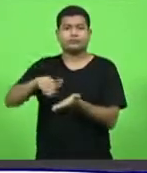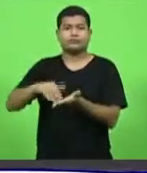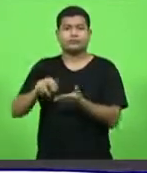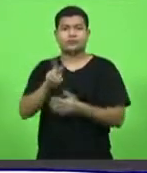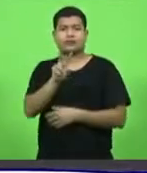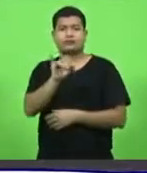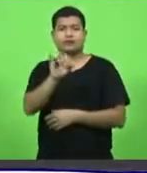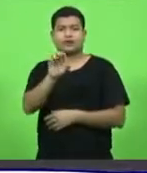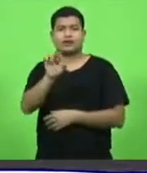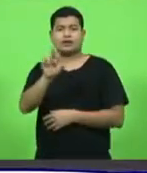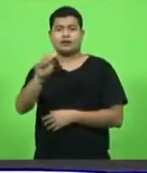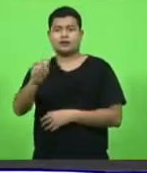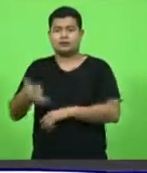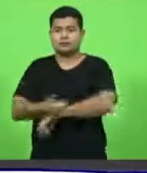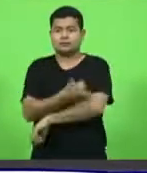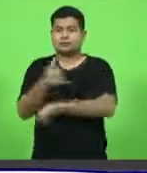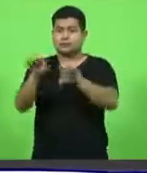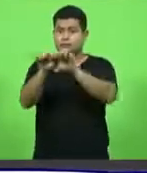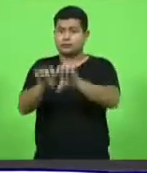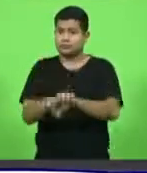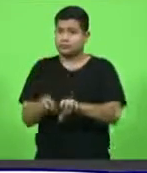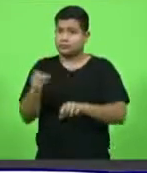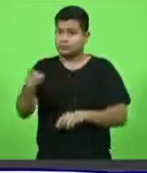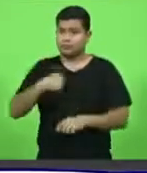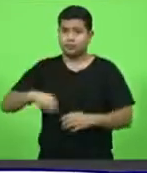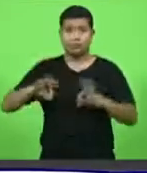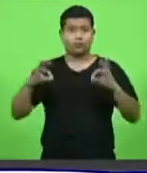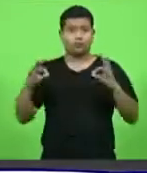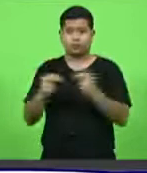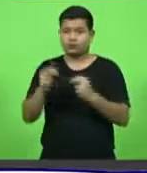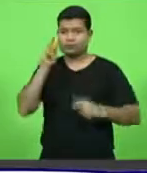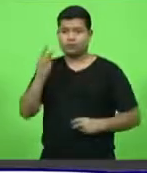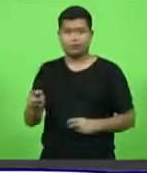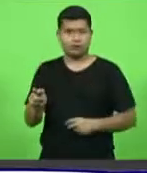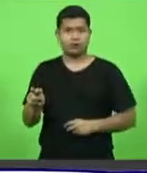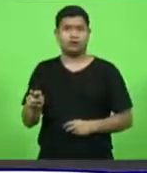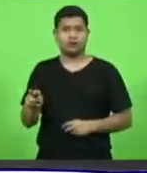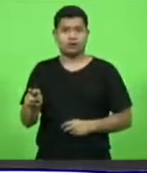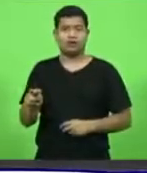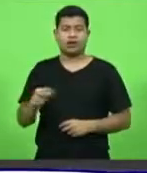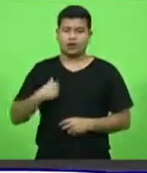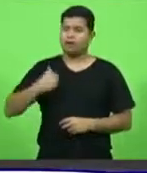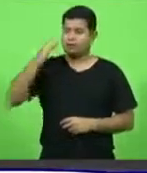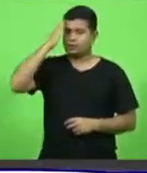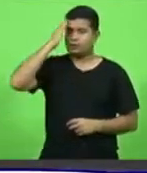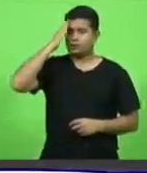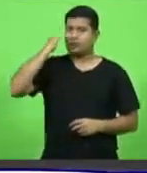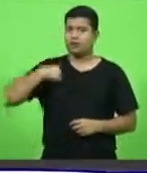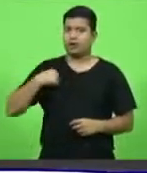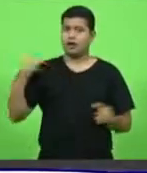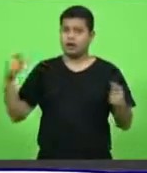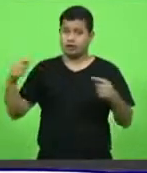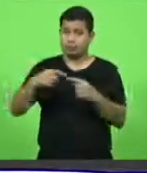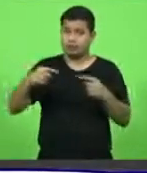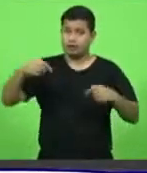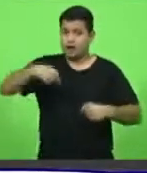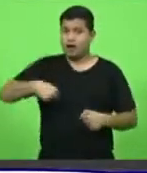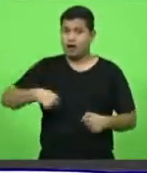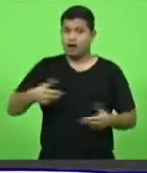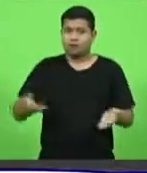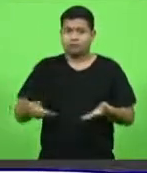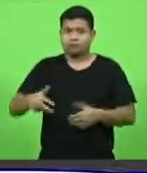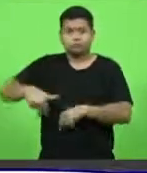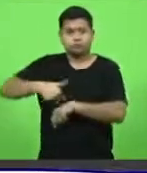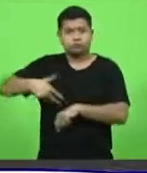infraestrutura quando ele ver isso quando todos virem isso eles saberão daquilo que eu tô falando e do Peso social